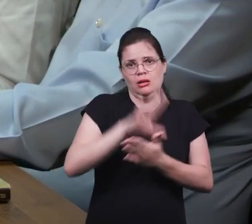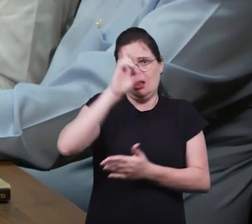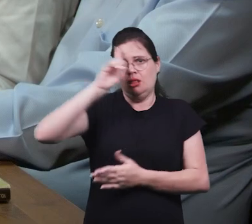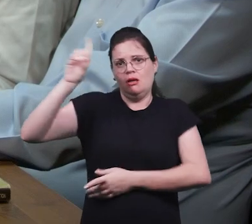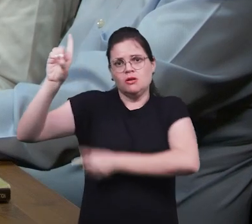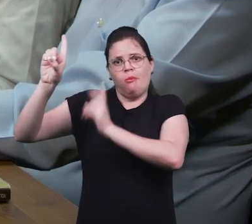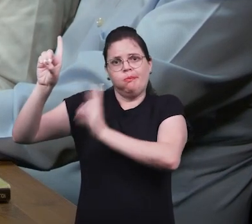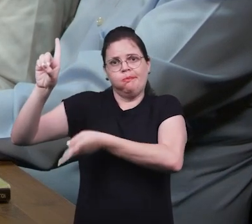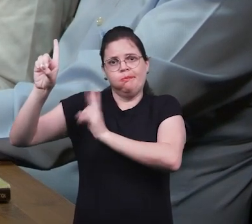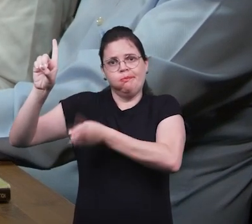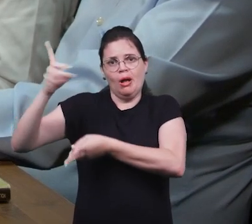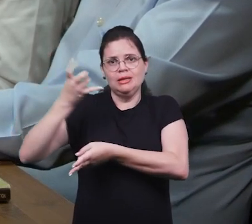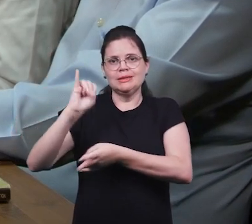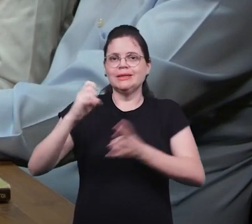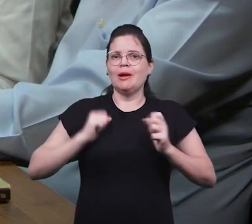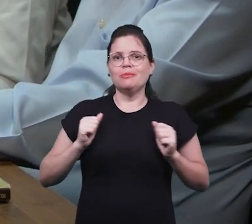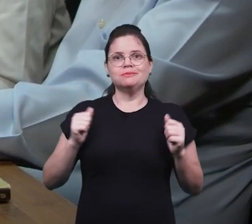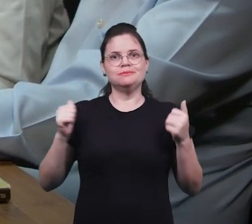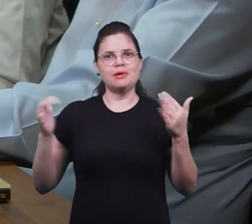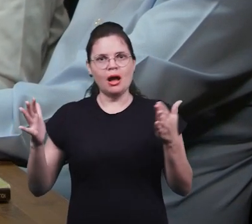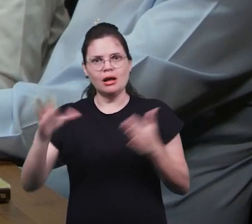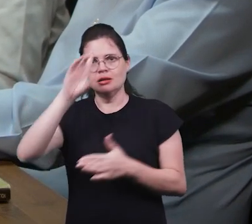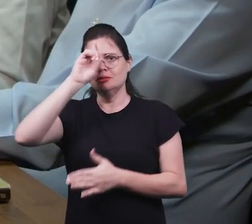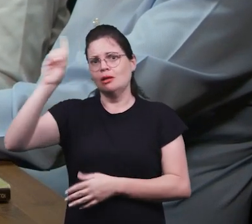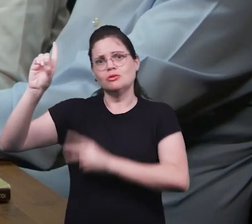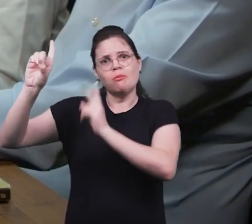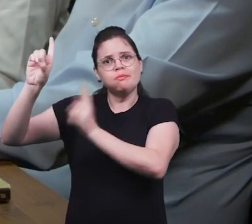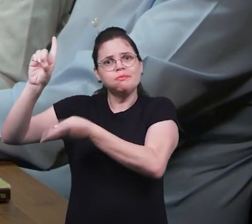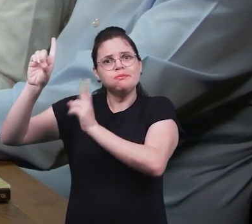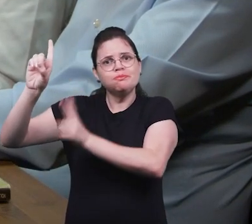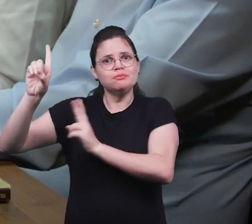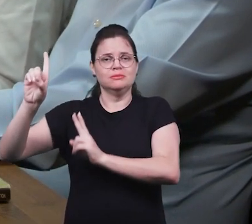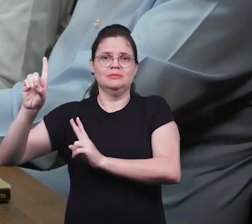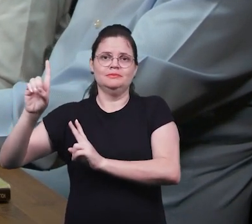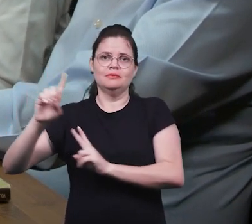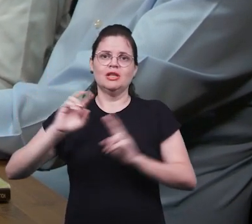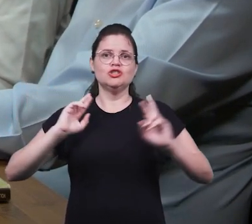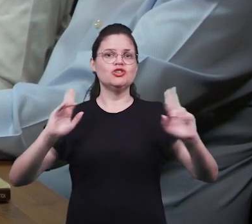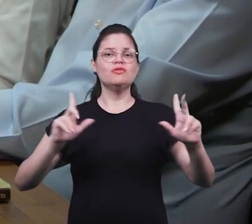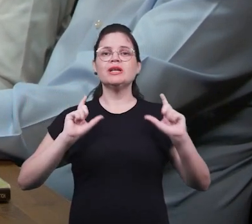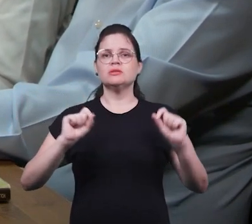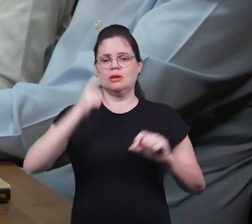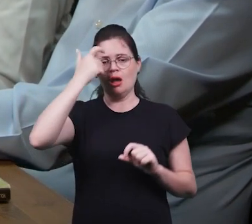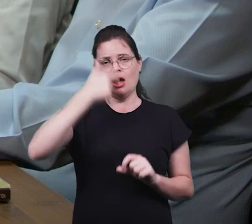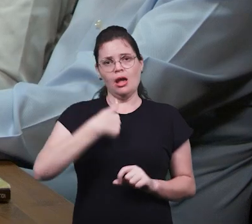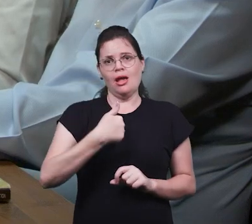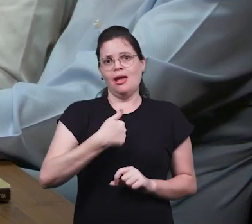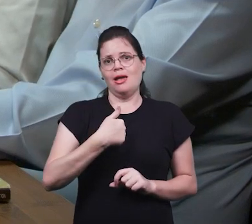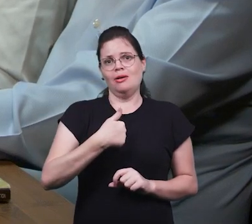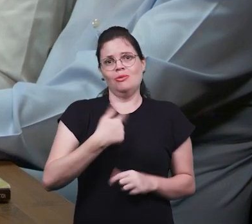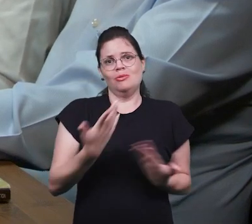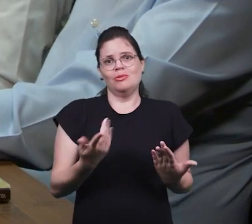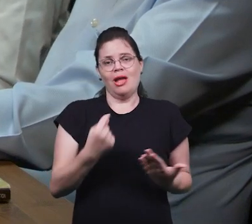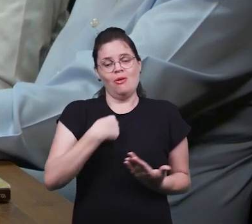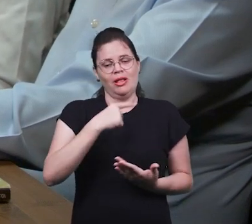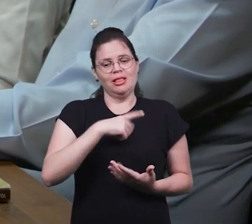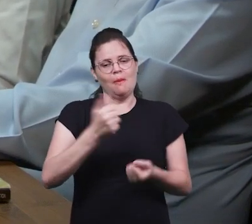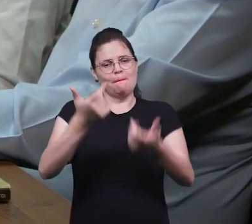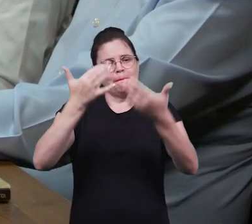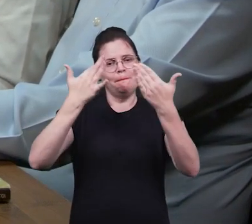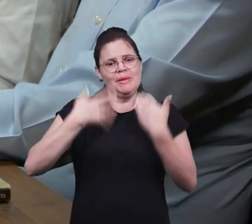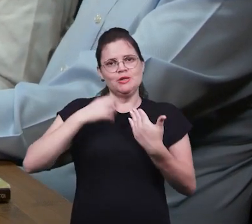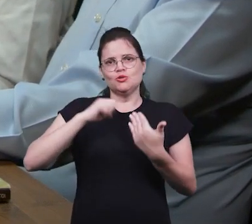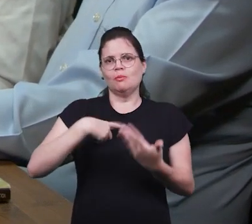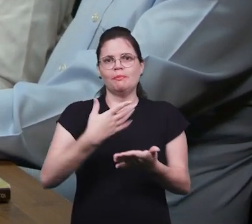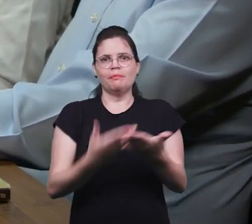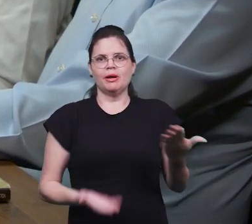Ele vê que eu aceito a salvação. Mas quando você vai trabalhar na arca, você não está trabalhando para Deus. As pessoas, eu vou na igreja porque Deus está...